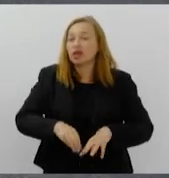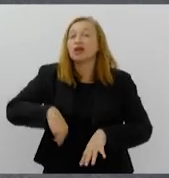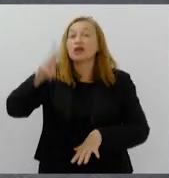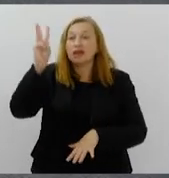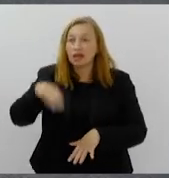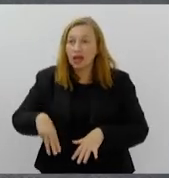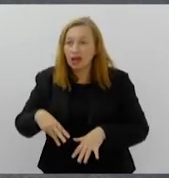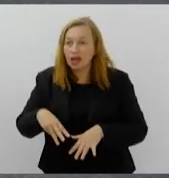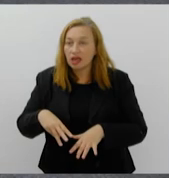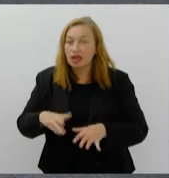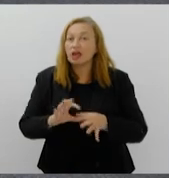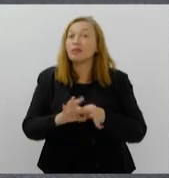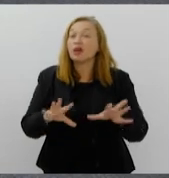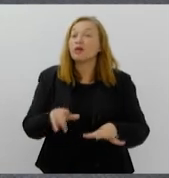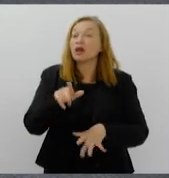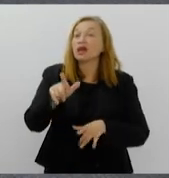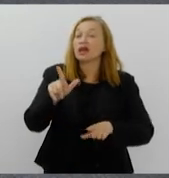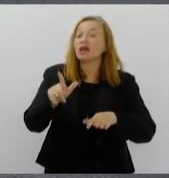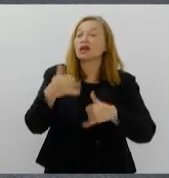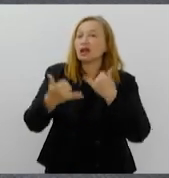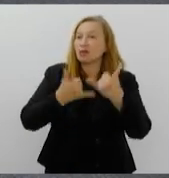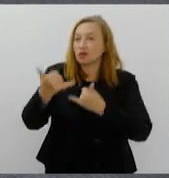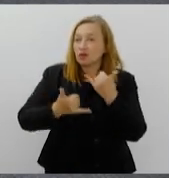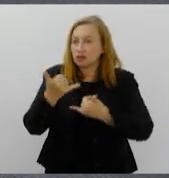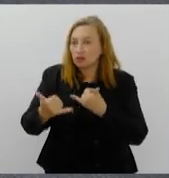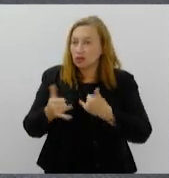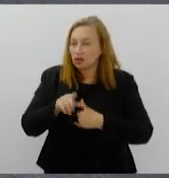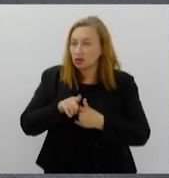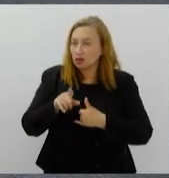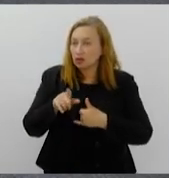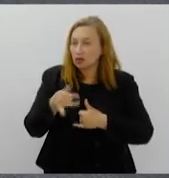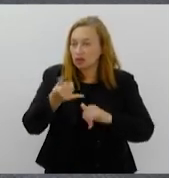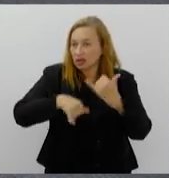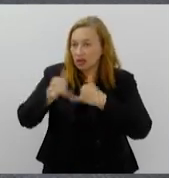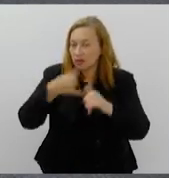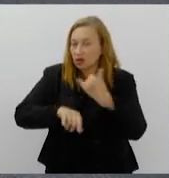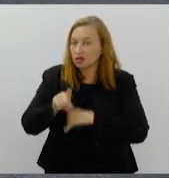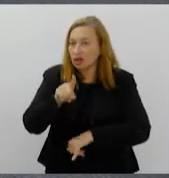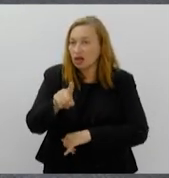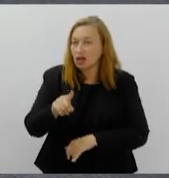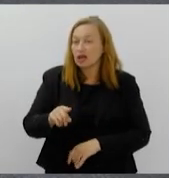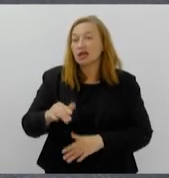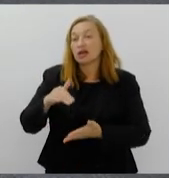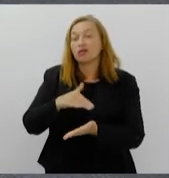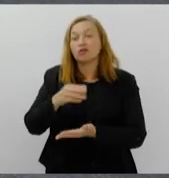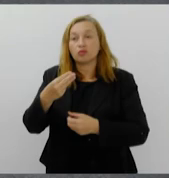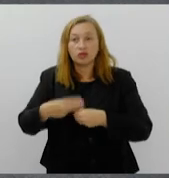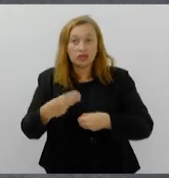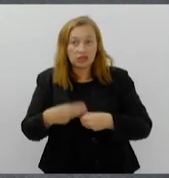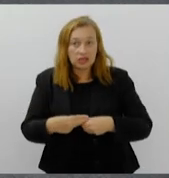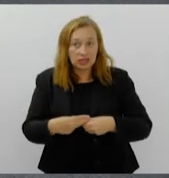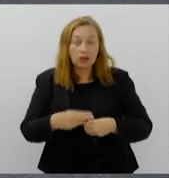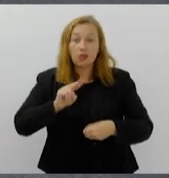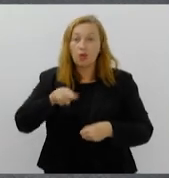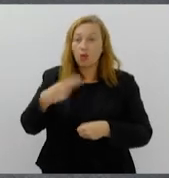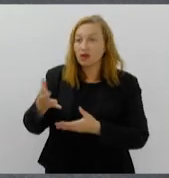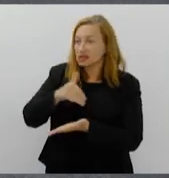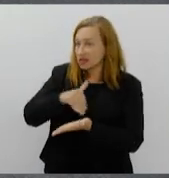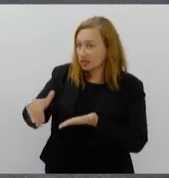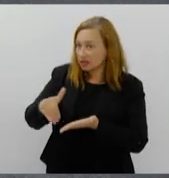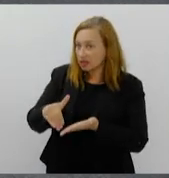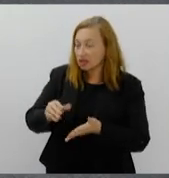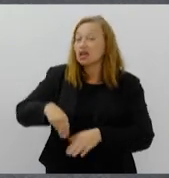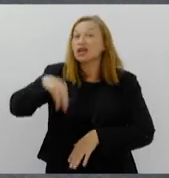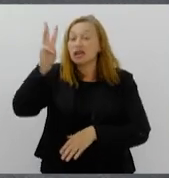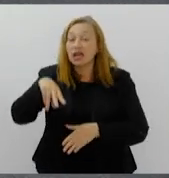aquele laboratório? Foi o município de Nova Iguaçu ou foi a Secretaria Estadual de Saúde? Quem fiscalizou? A Fundação